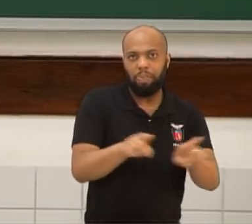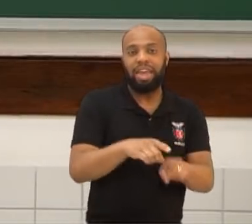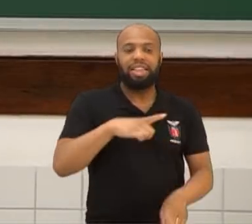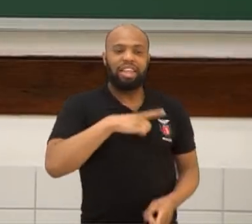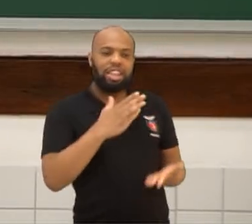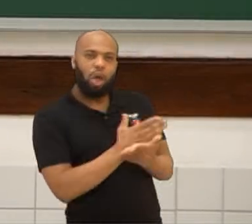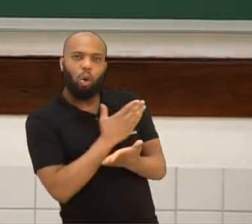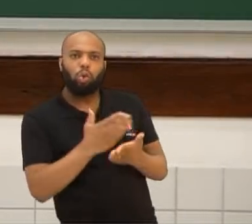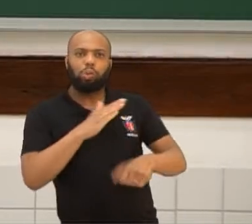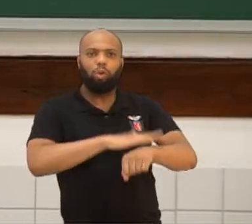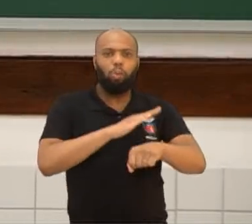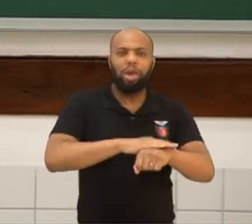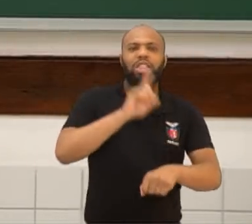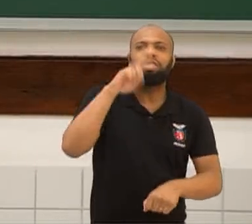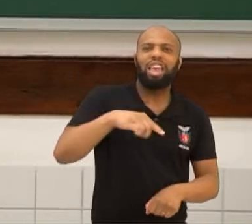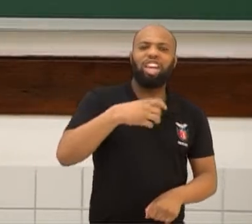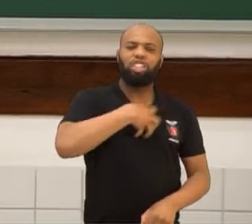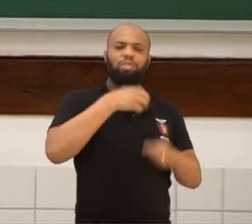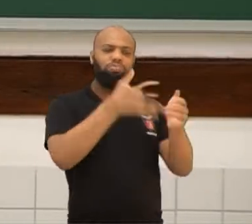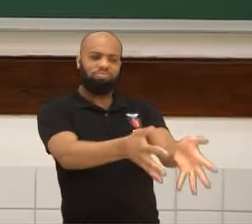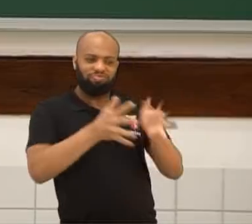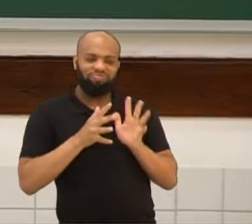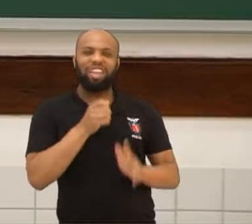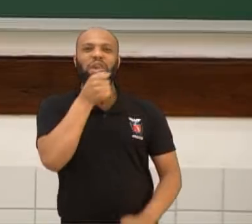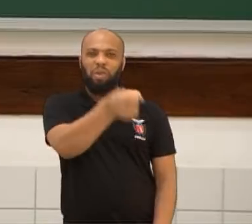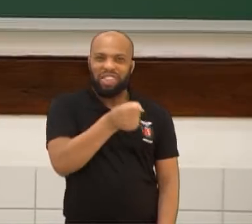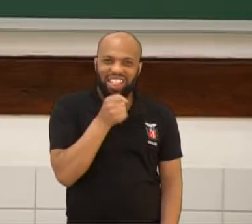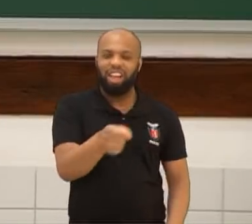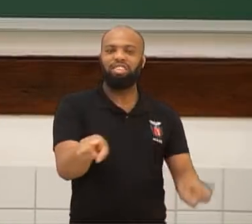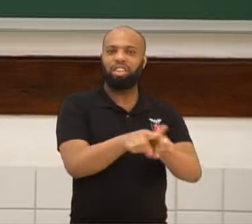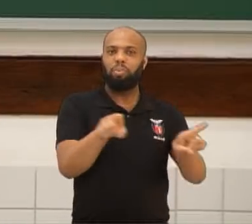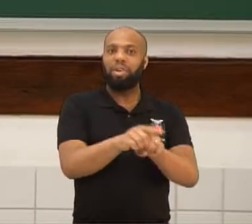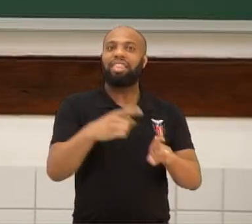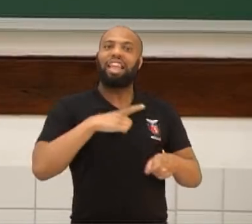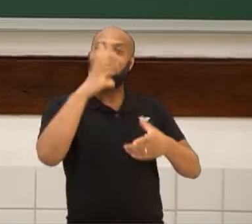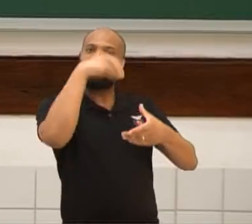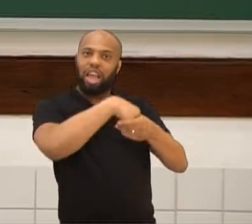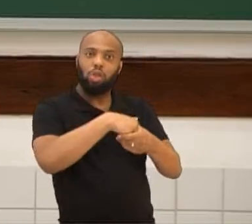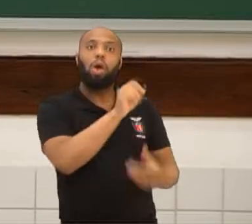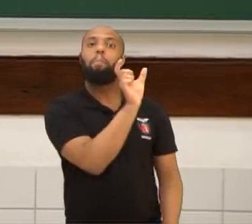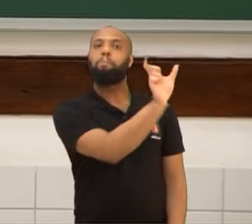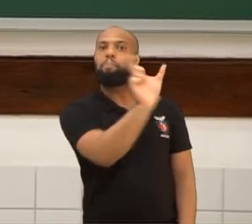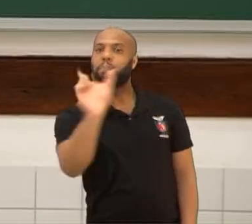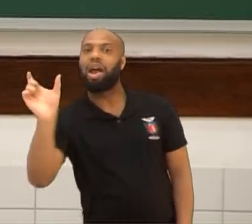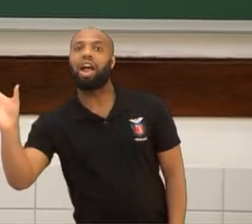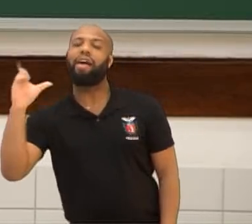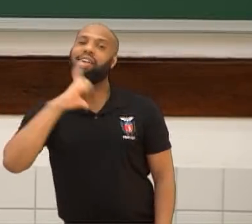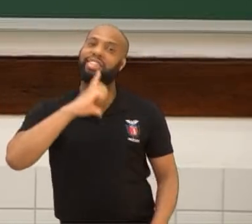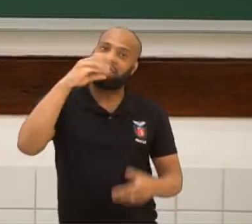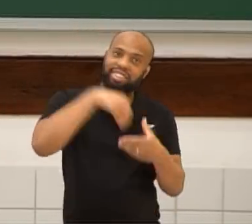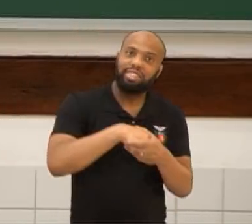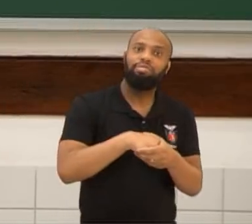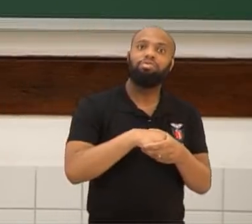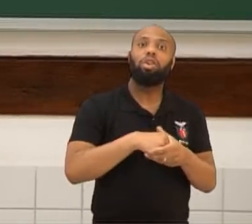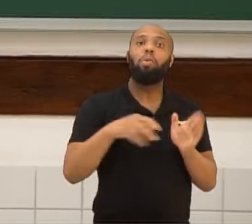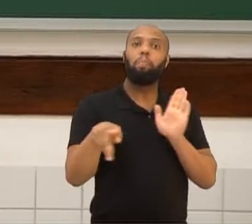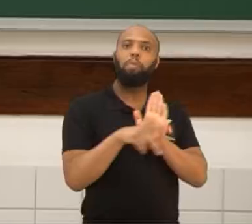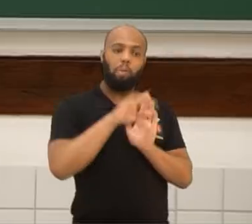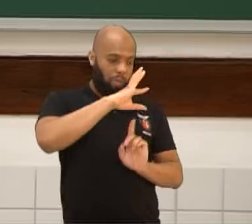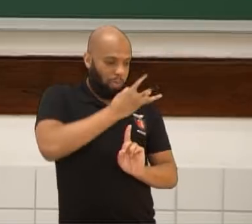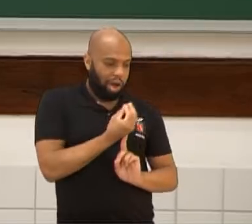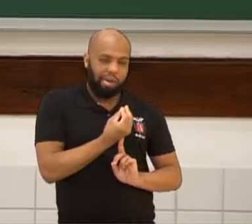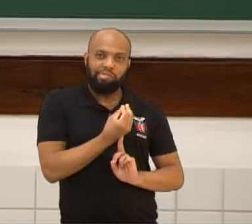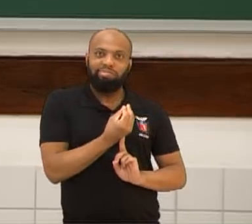É um gênero discursivo diferenciado porque é composto por palavras que vão constituir ali um repertório